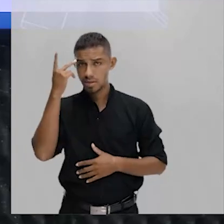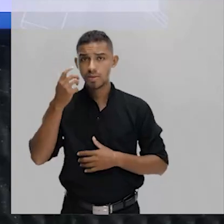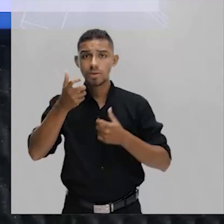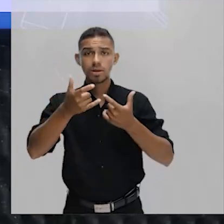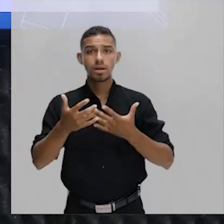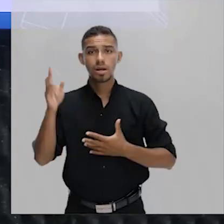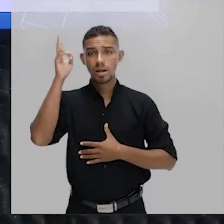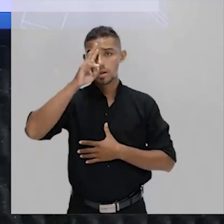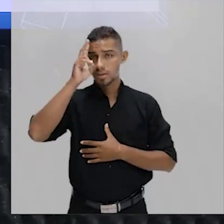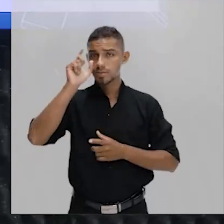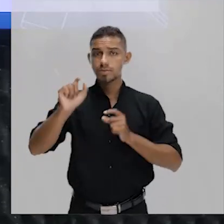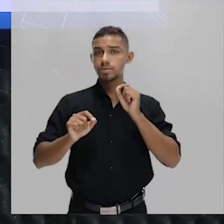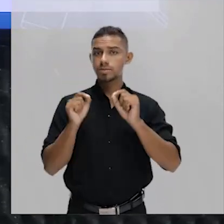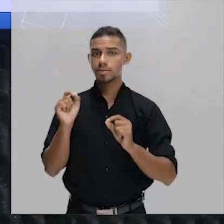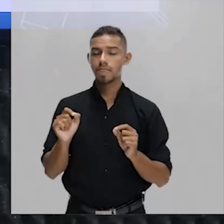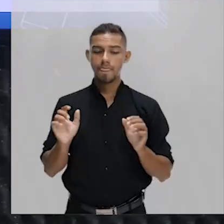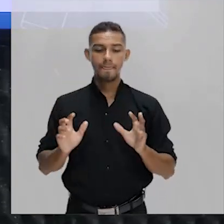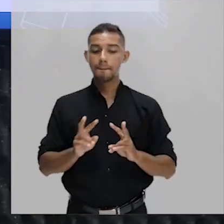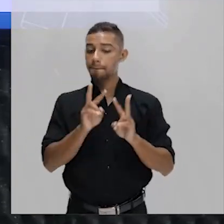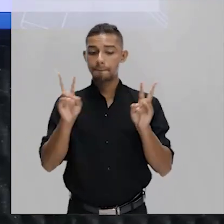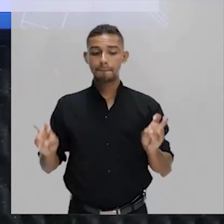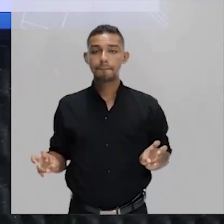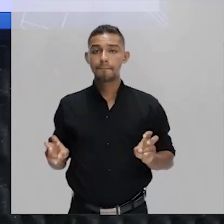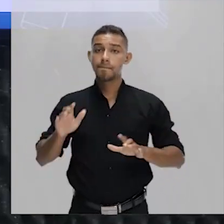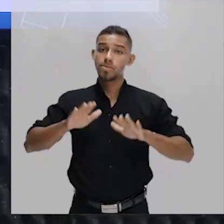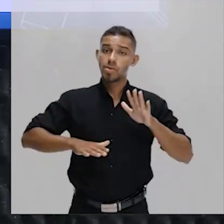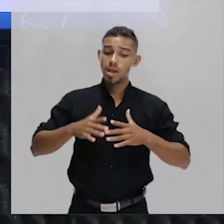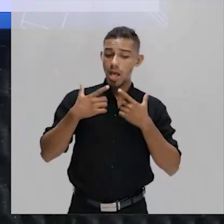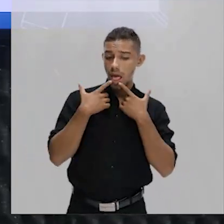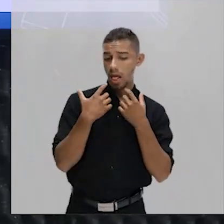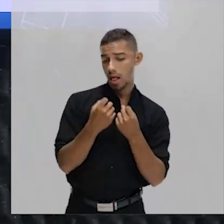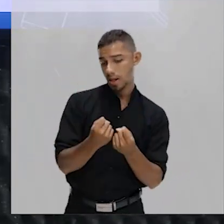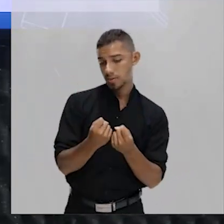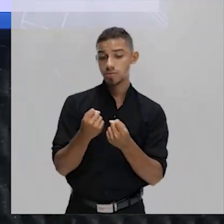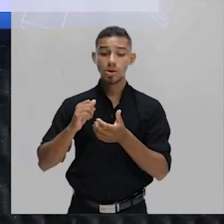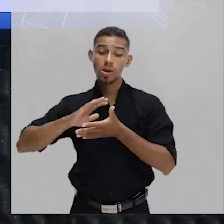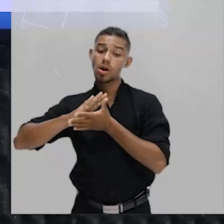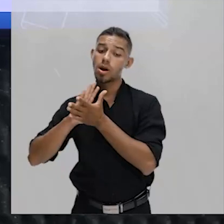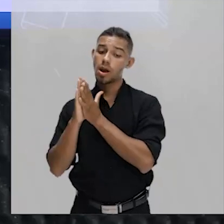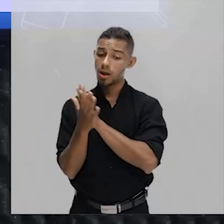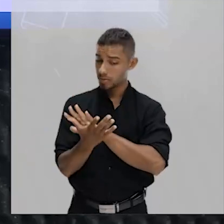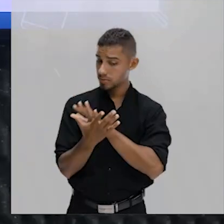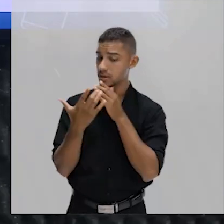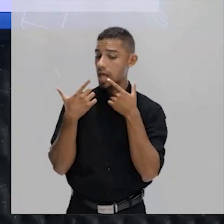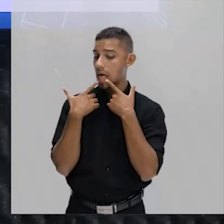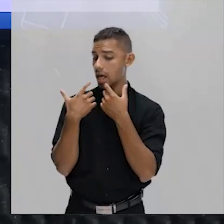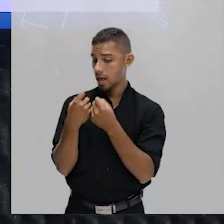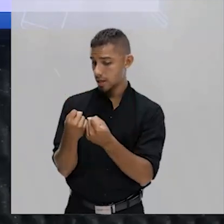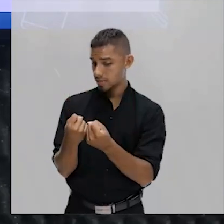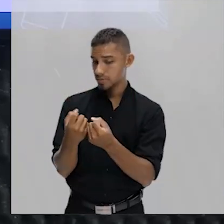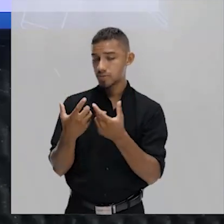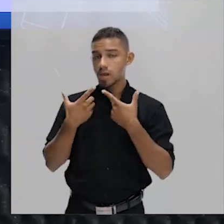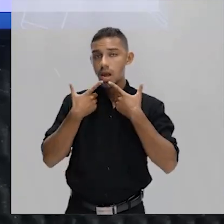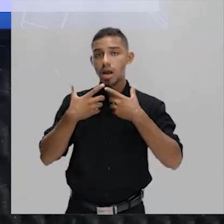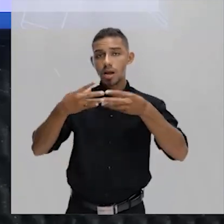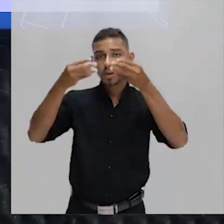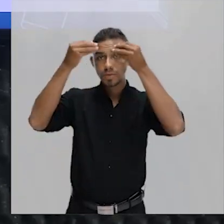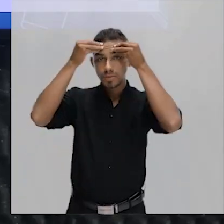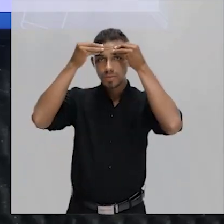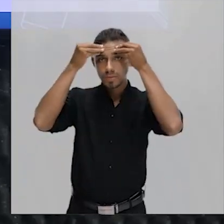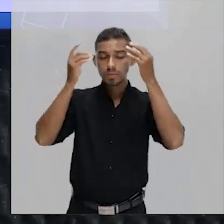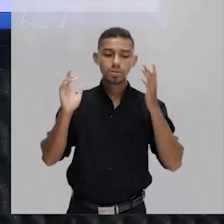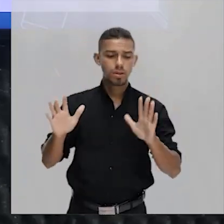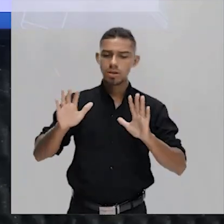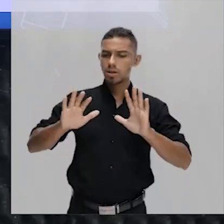gente lembra também sobre a questão dos níveis de linguagem, sobre o preconceito linguístico, né? A gente não deve se desfazer